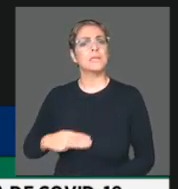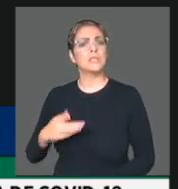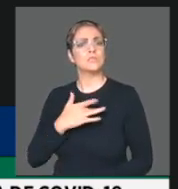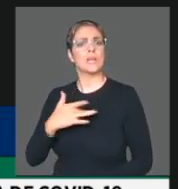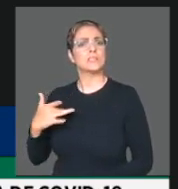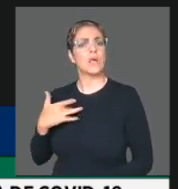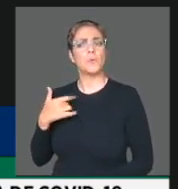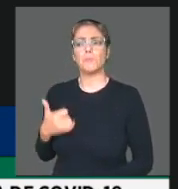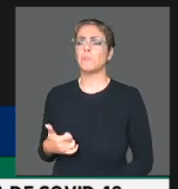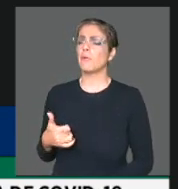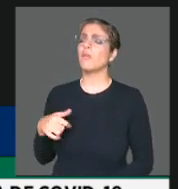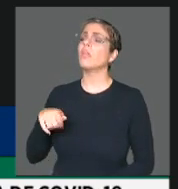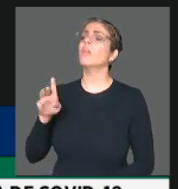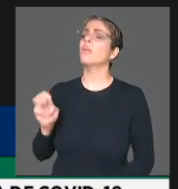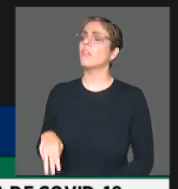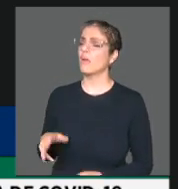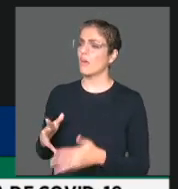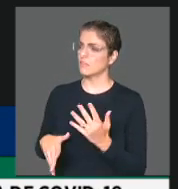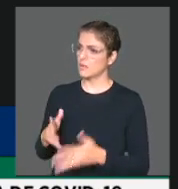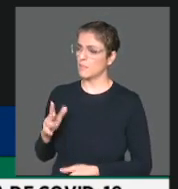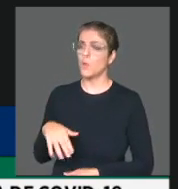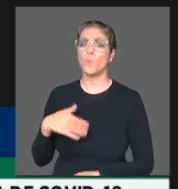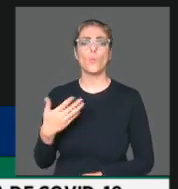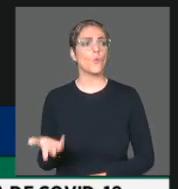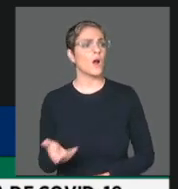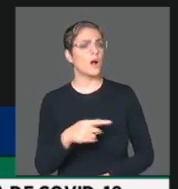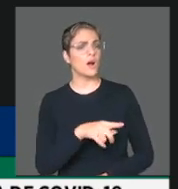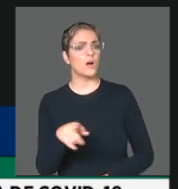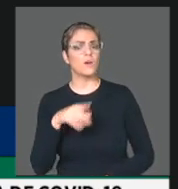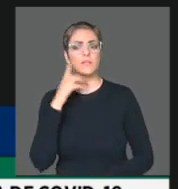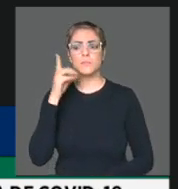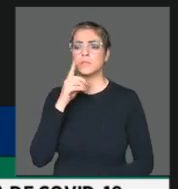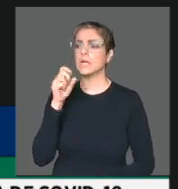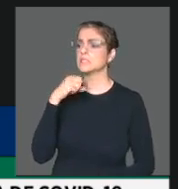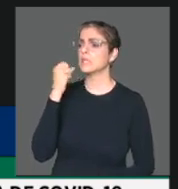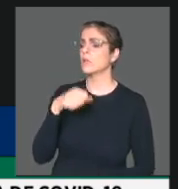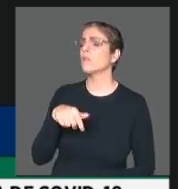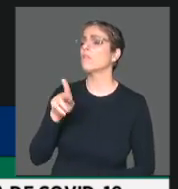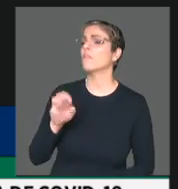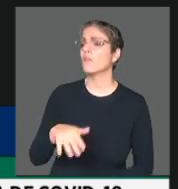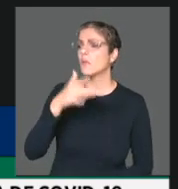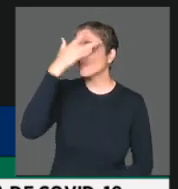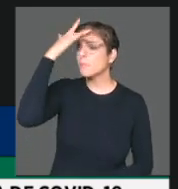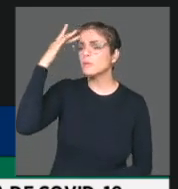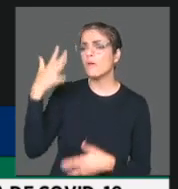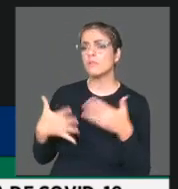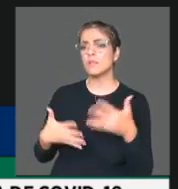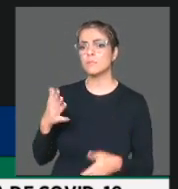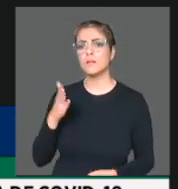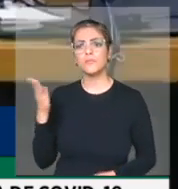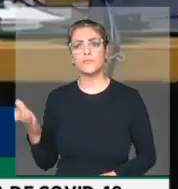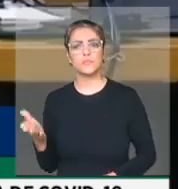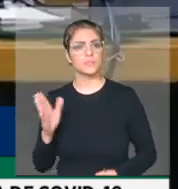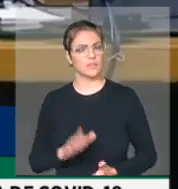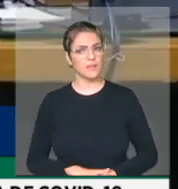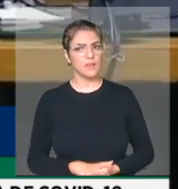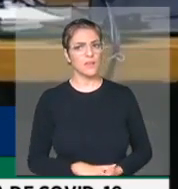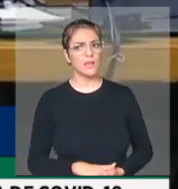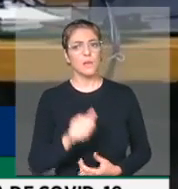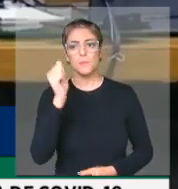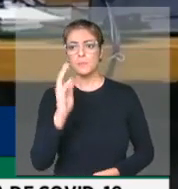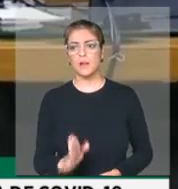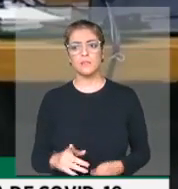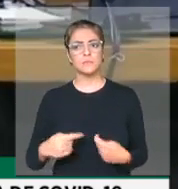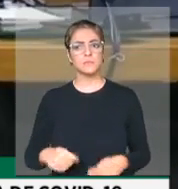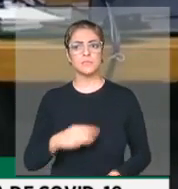está impedindo? Qual é o deputado? Qual é o senador? Qual é a pessoa que está impedindo do país, nesse momento,